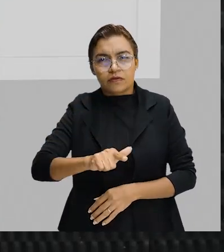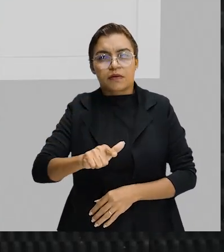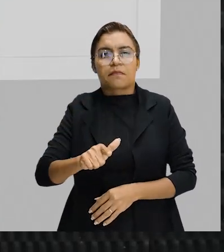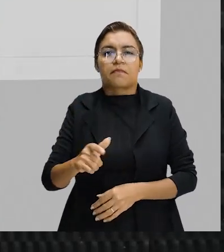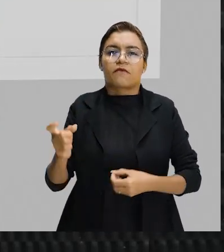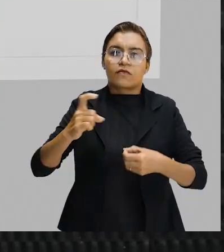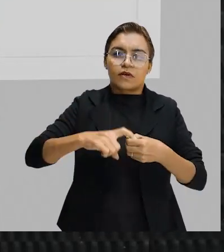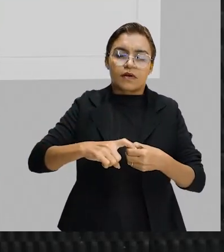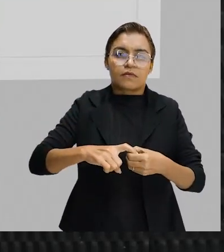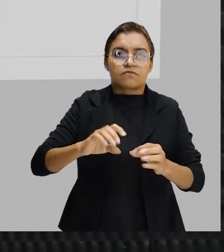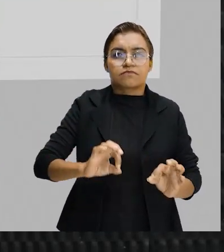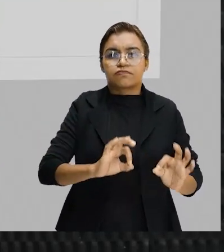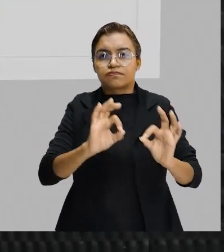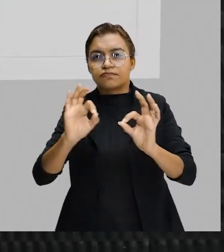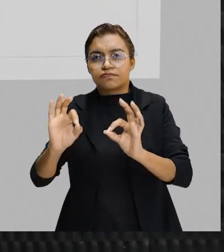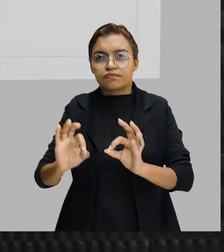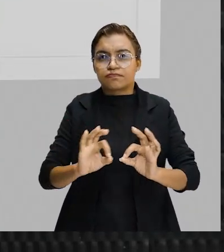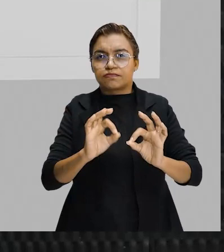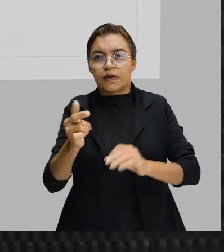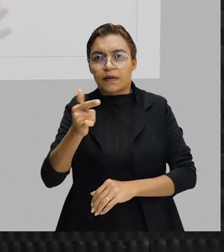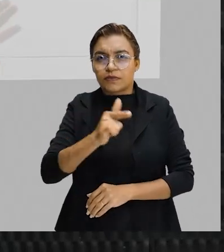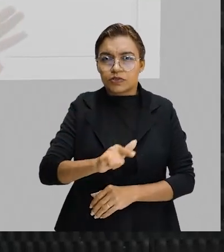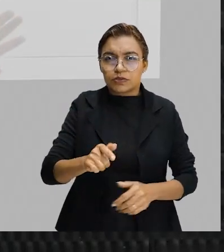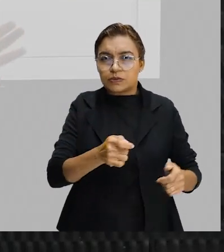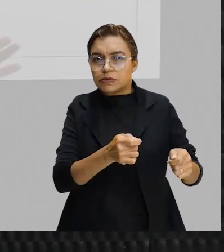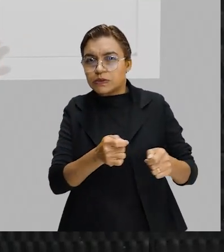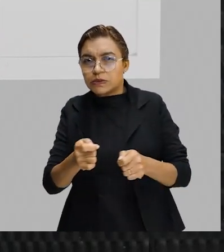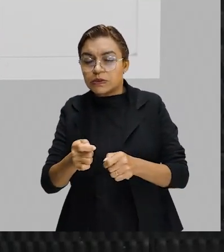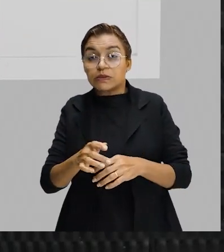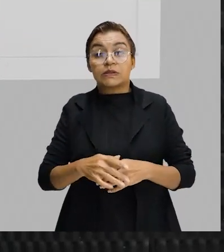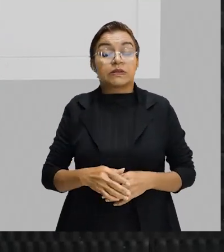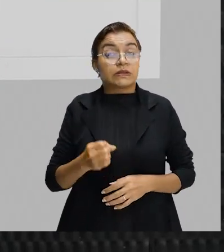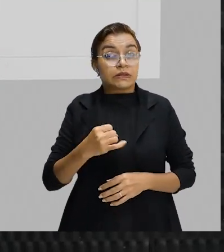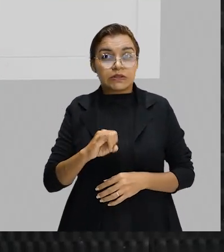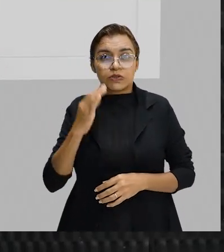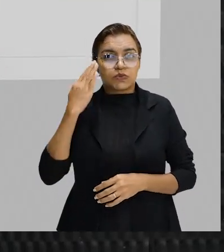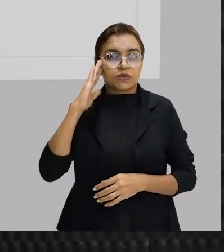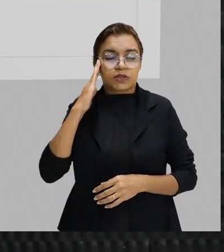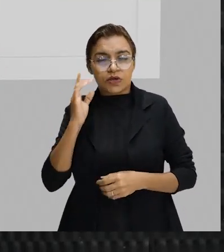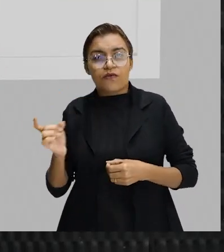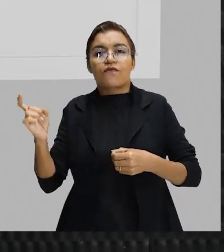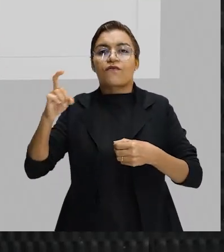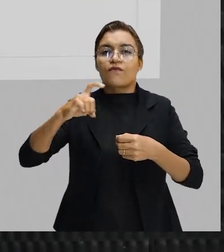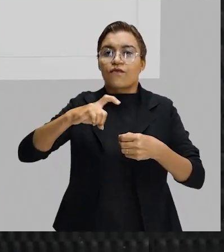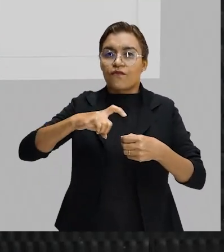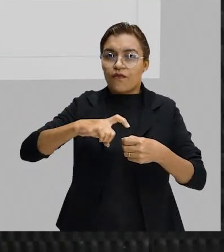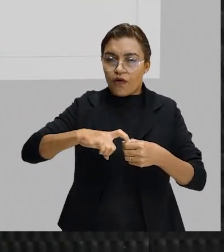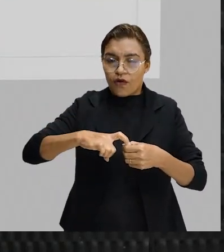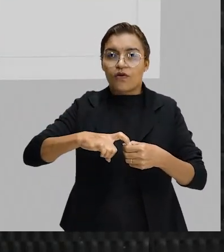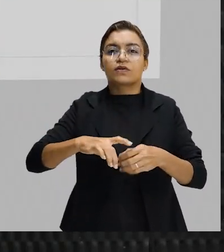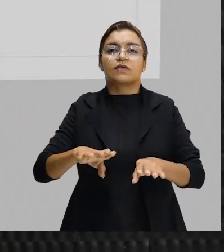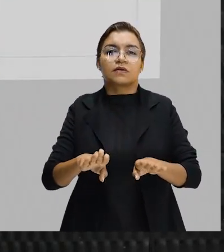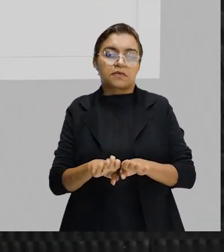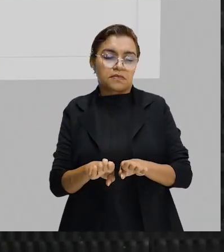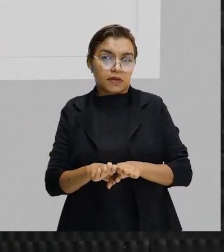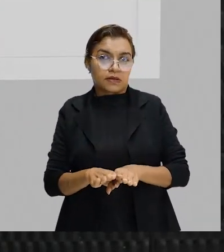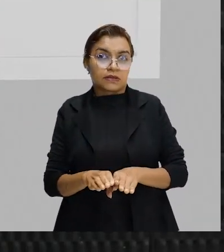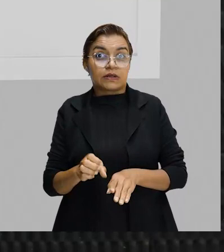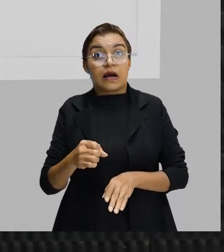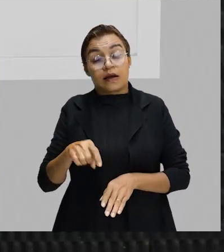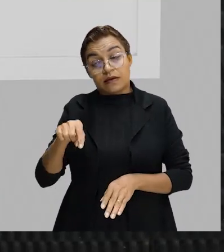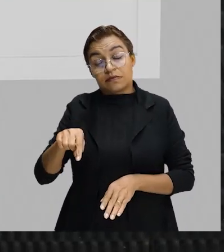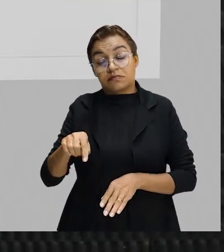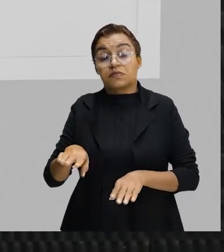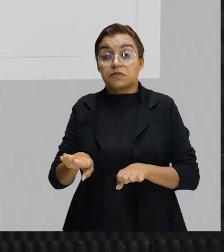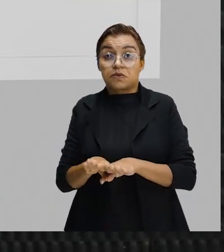quiser, pode avançar, pode ver só aquele momento em que você não entendeu na aula presencial ou até mesmo aqui, né,